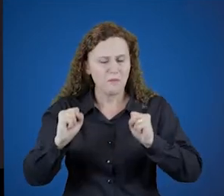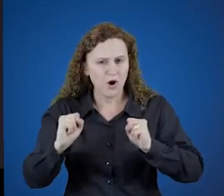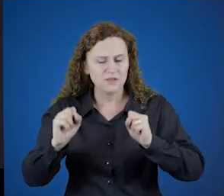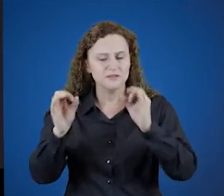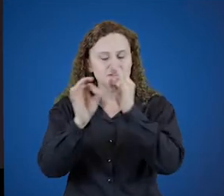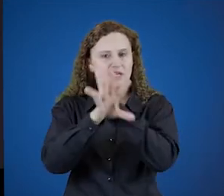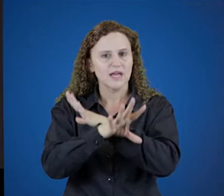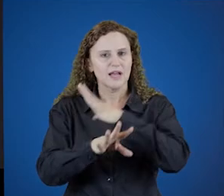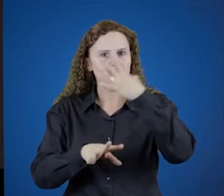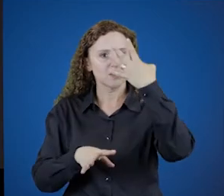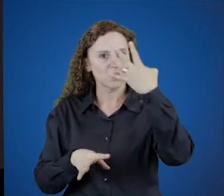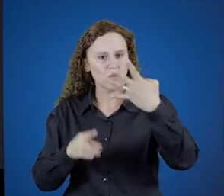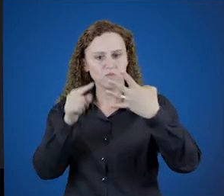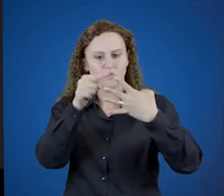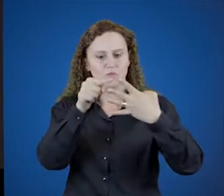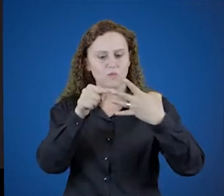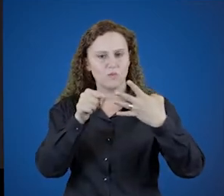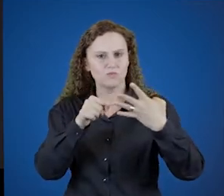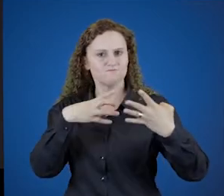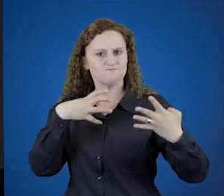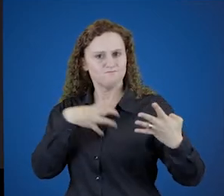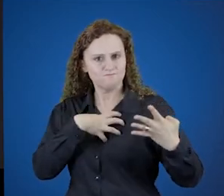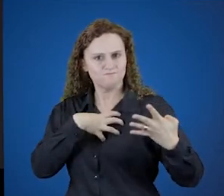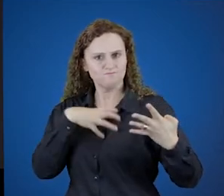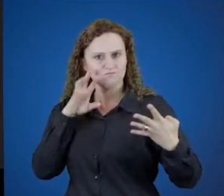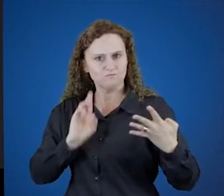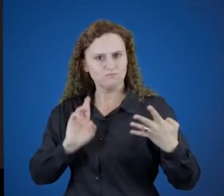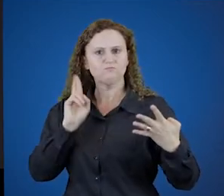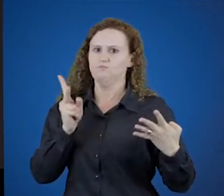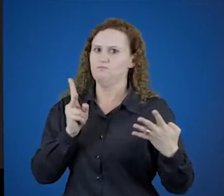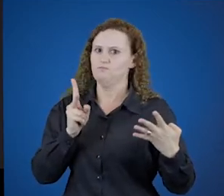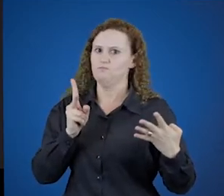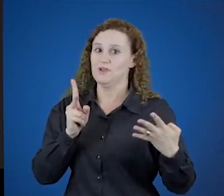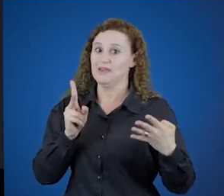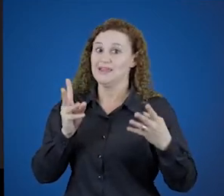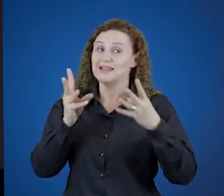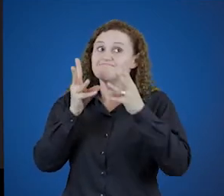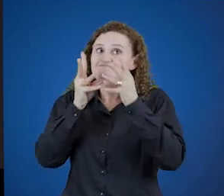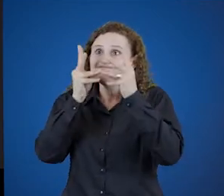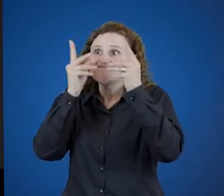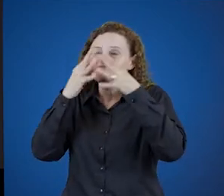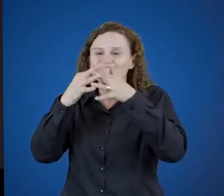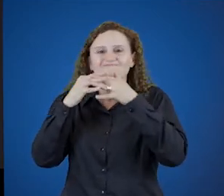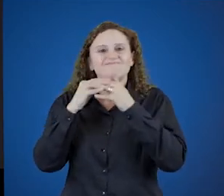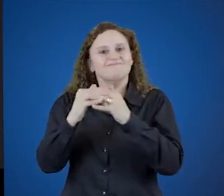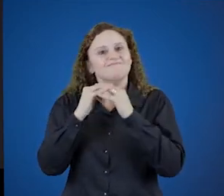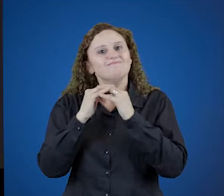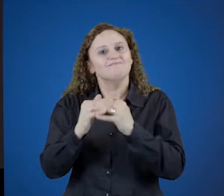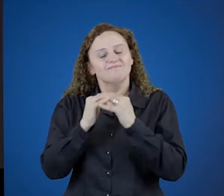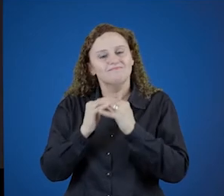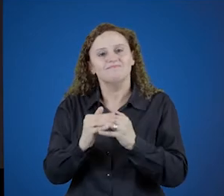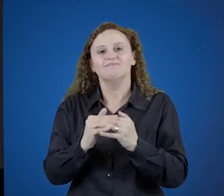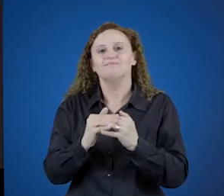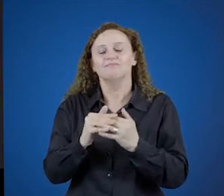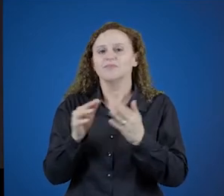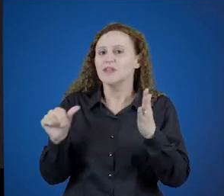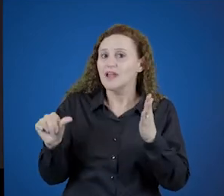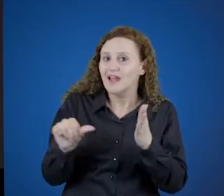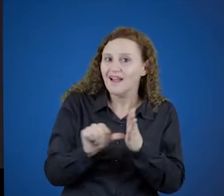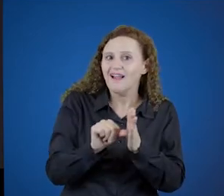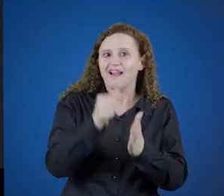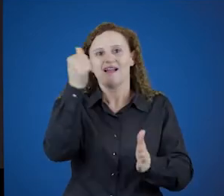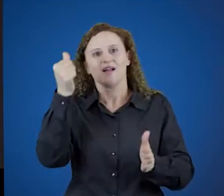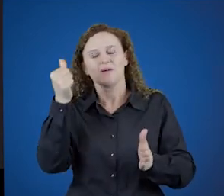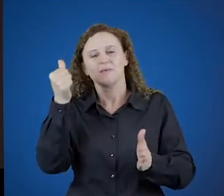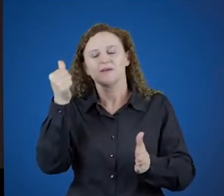terminar de 4 maneiras diferentes veja ela é um pouquinho mais complexa do que a primeira a primeira